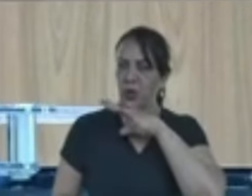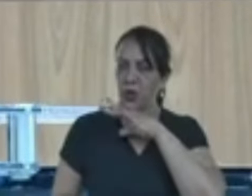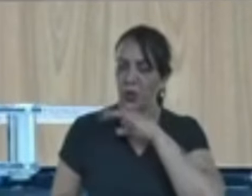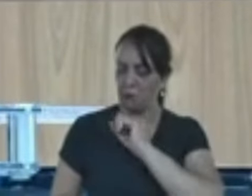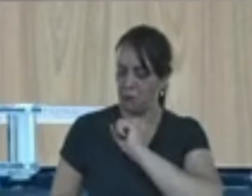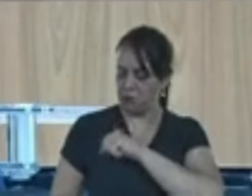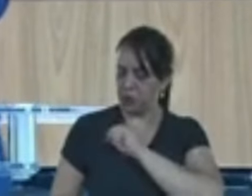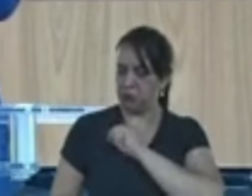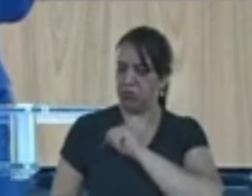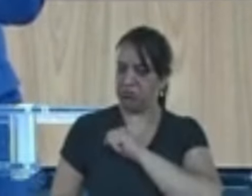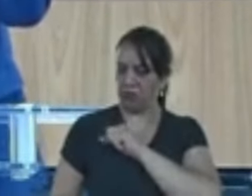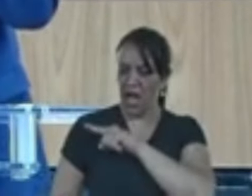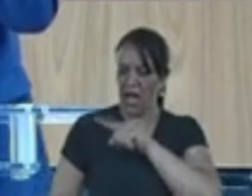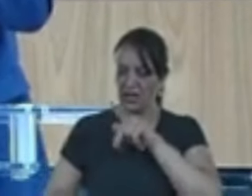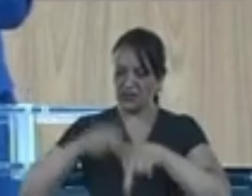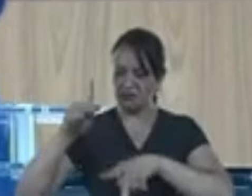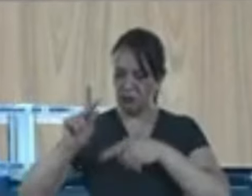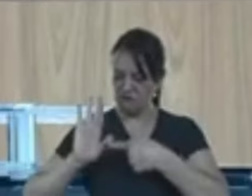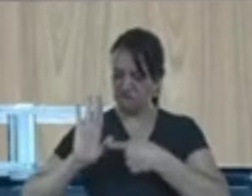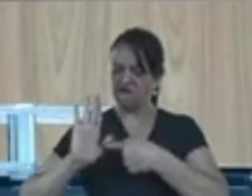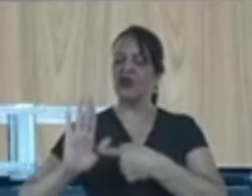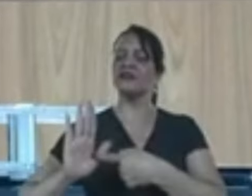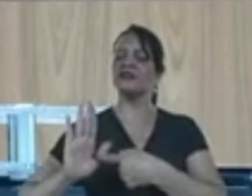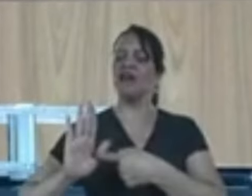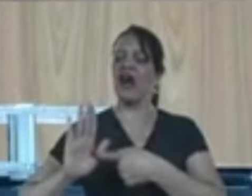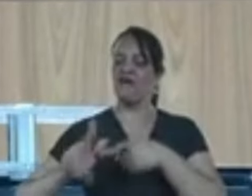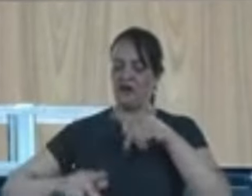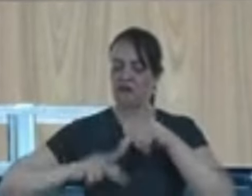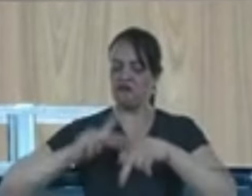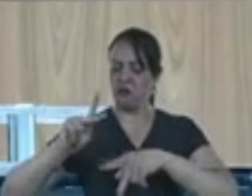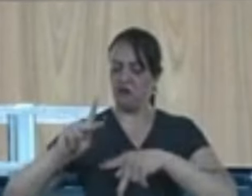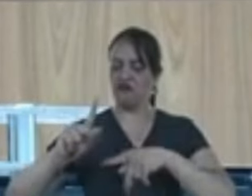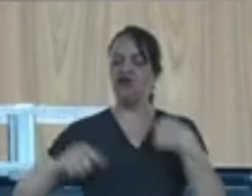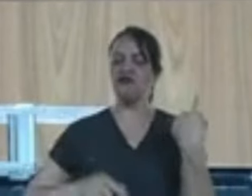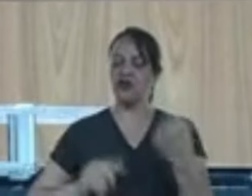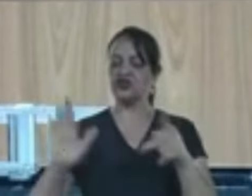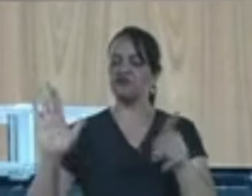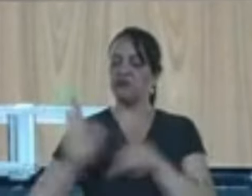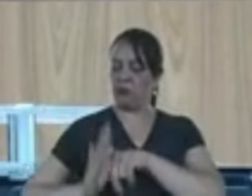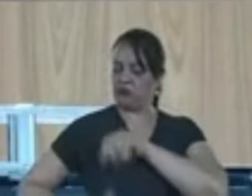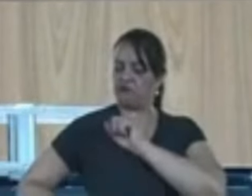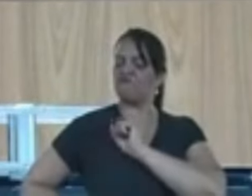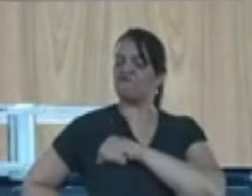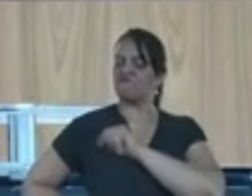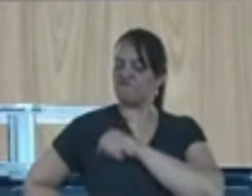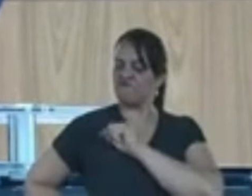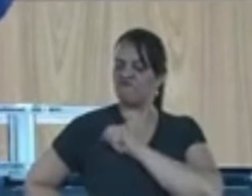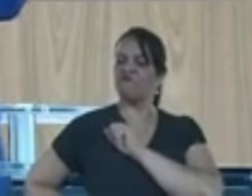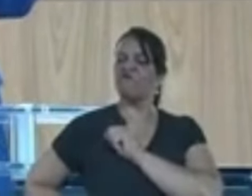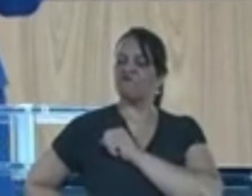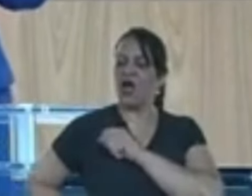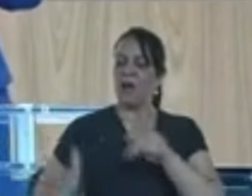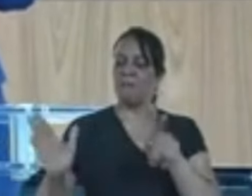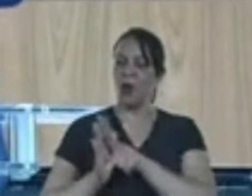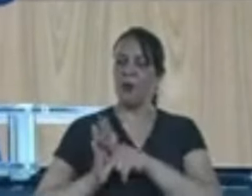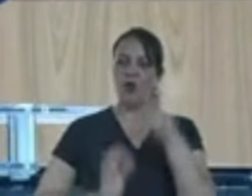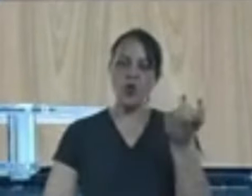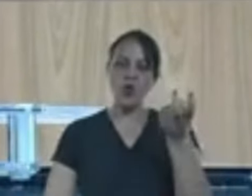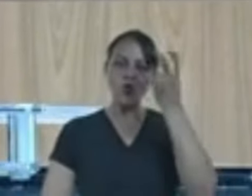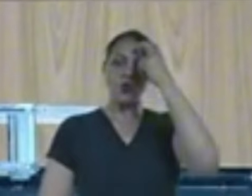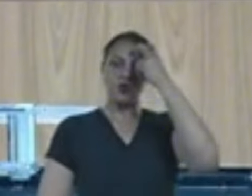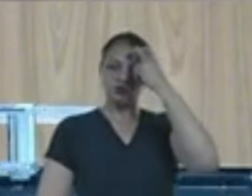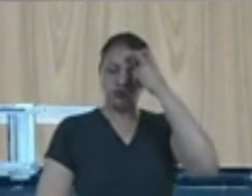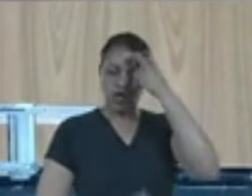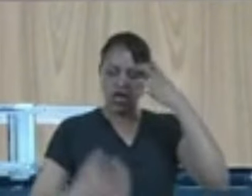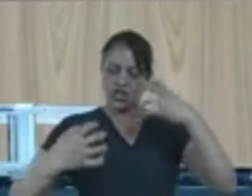de mostrar para todo mundo que a crueldade fazia parte da cultura deles, da maneira de agir.